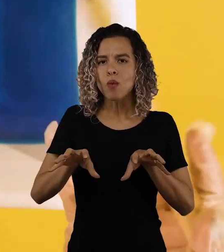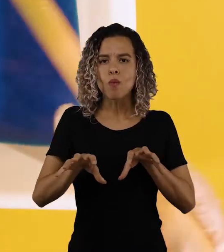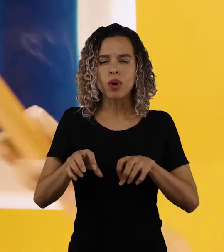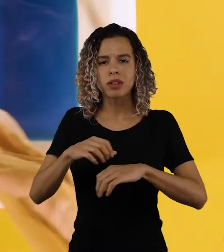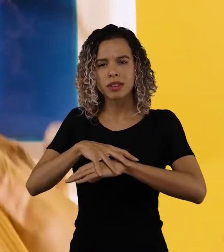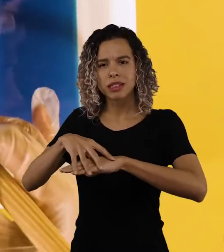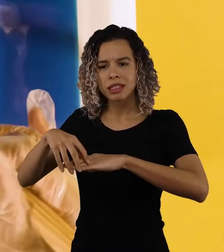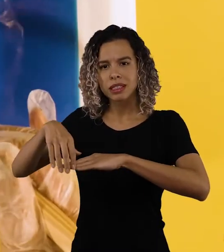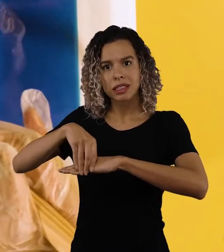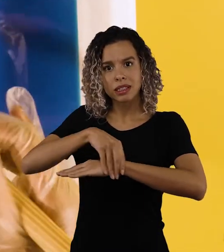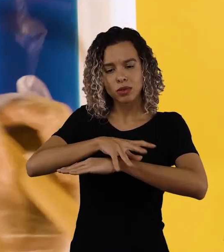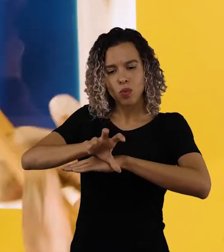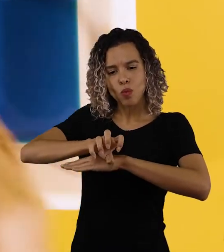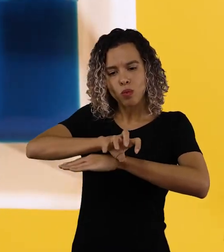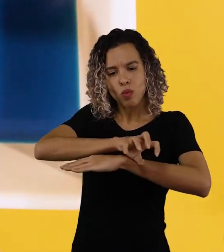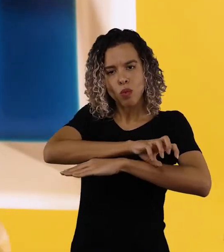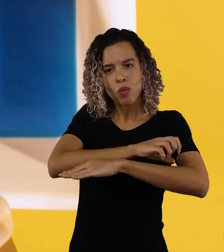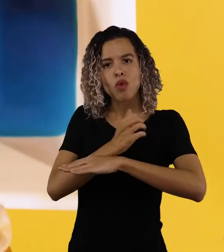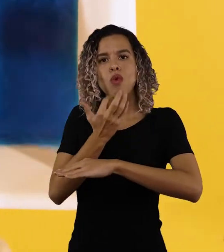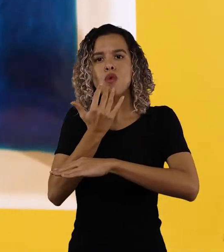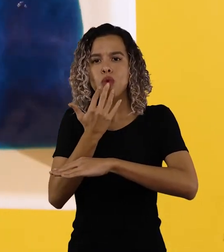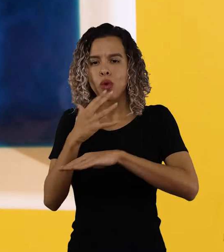para o corante fixar no tecido